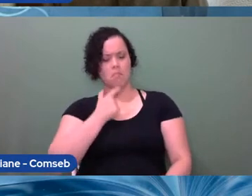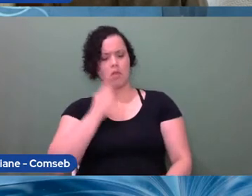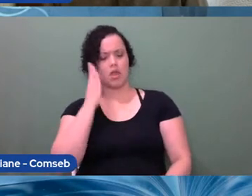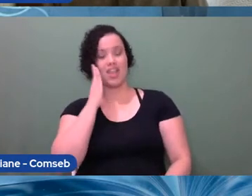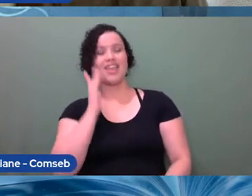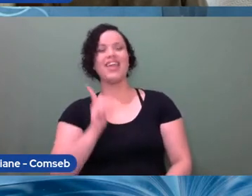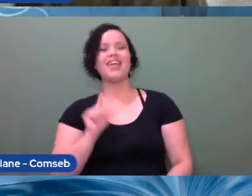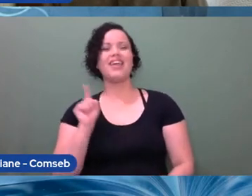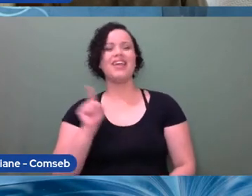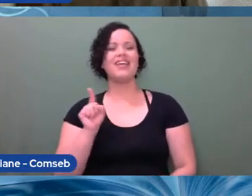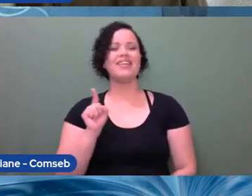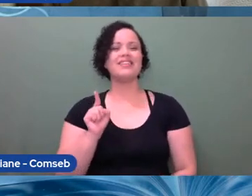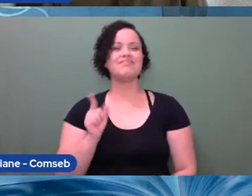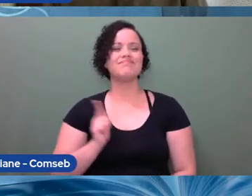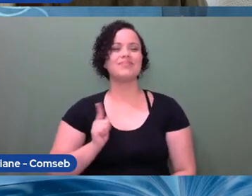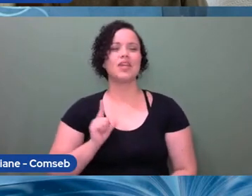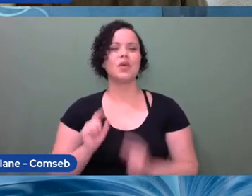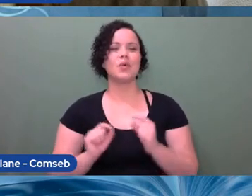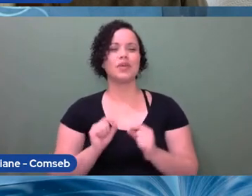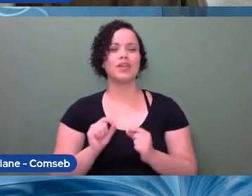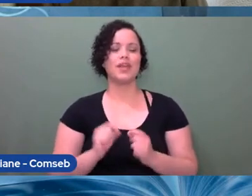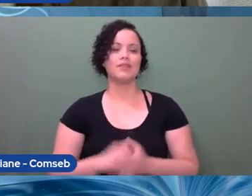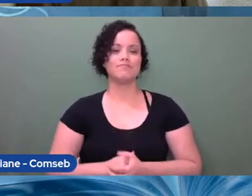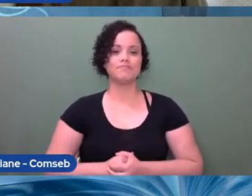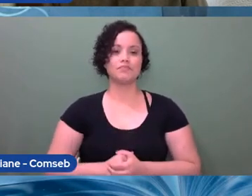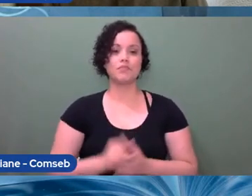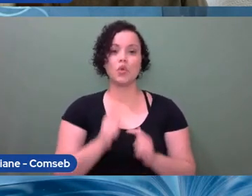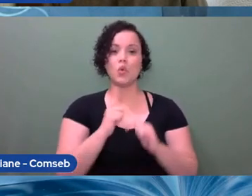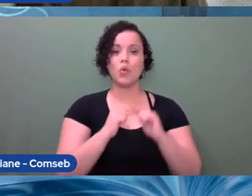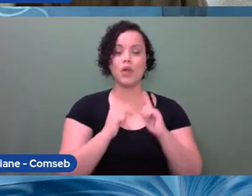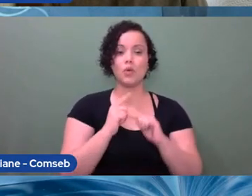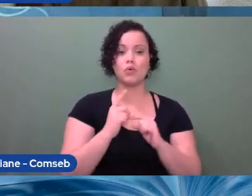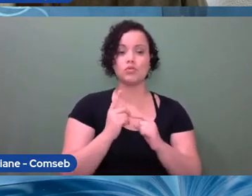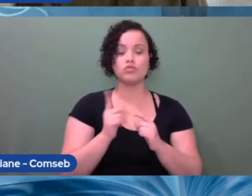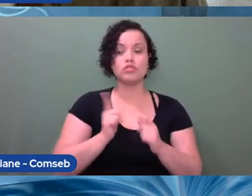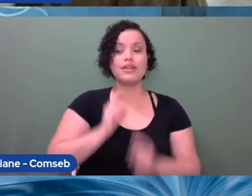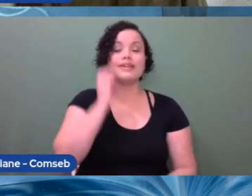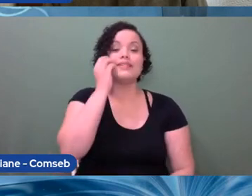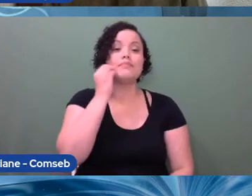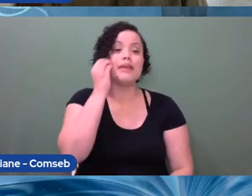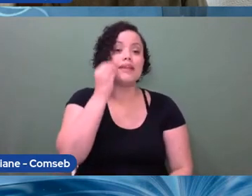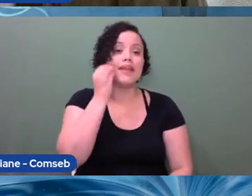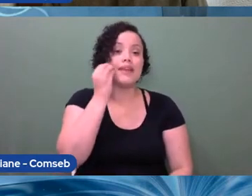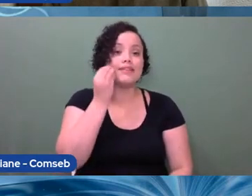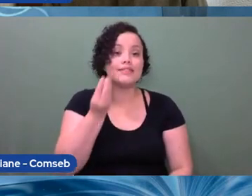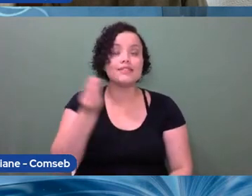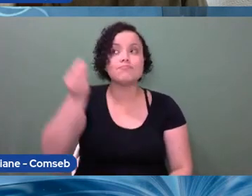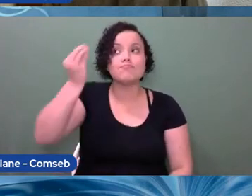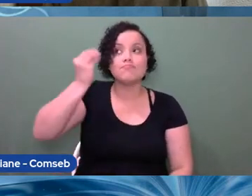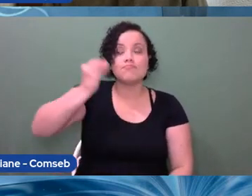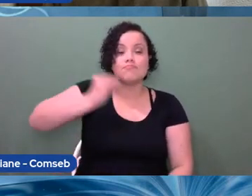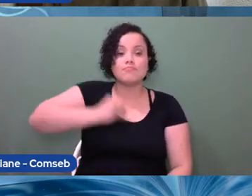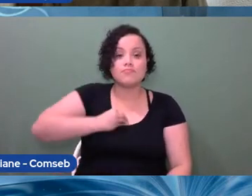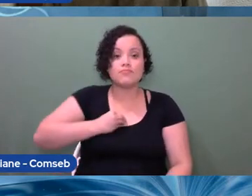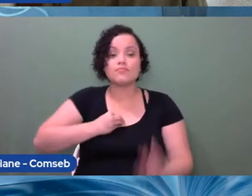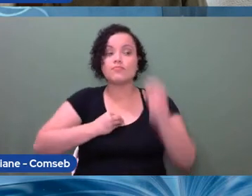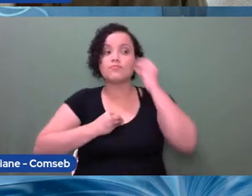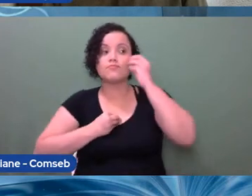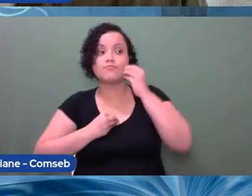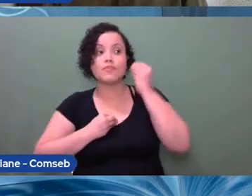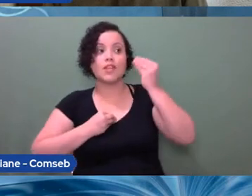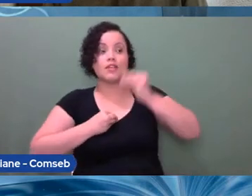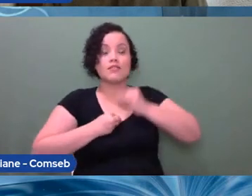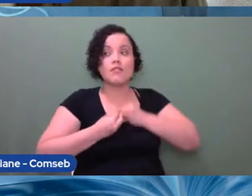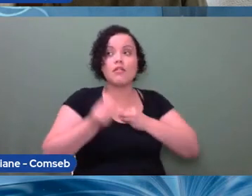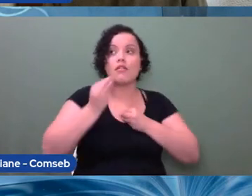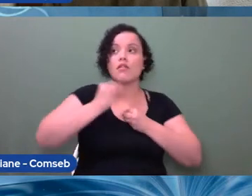ele tem um recurso de acumular experiências. Porque como ele é inteligência